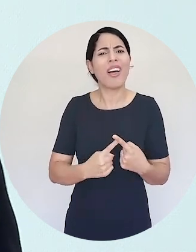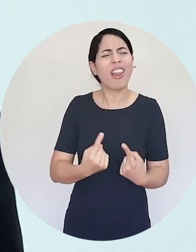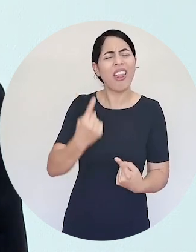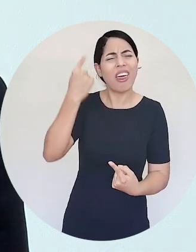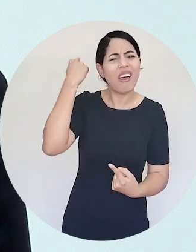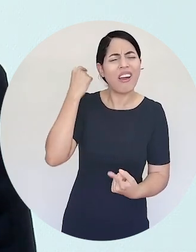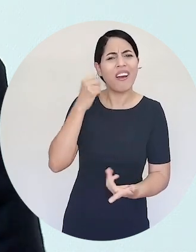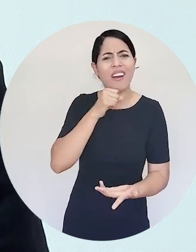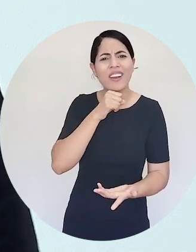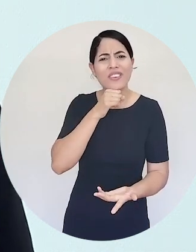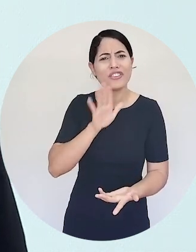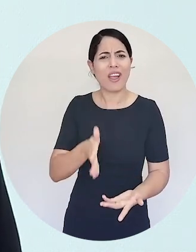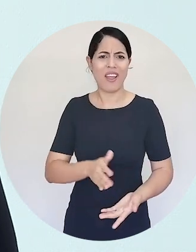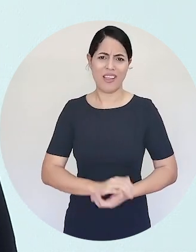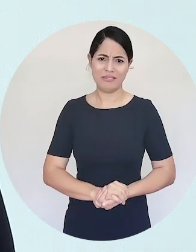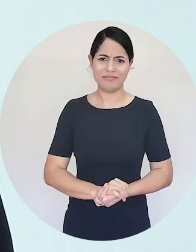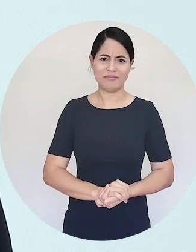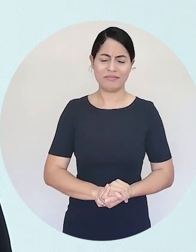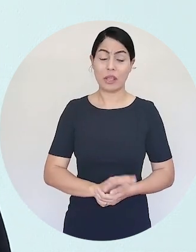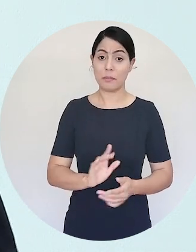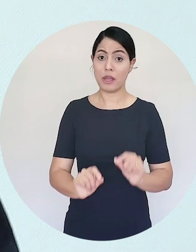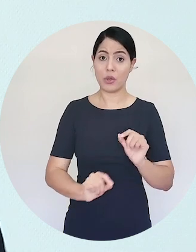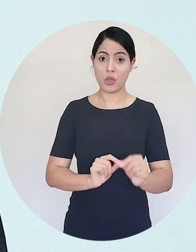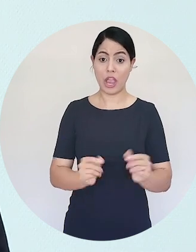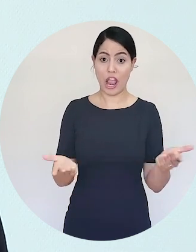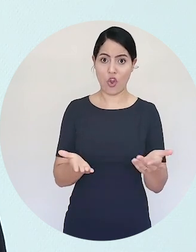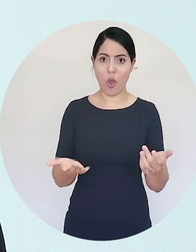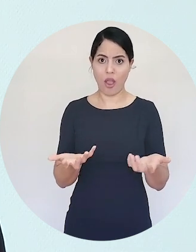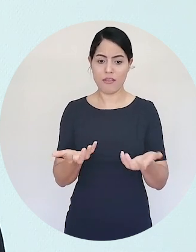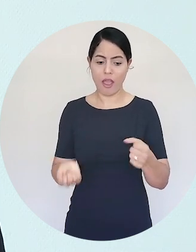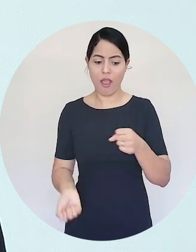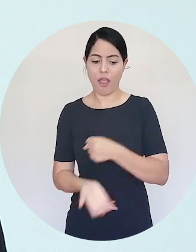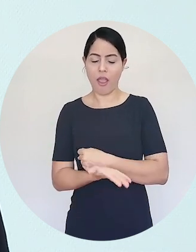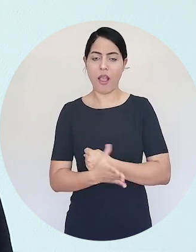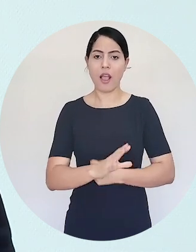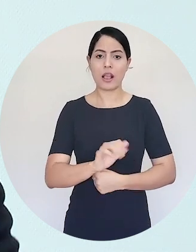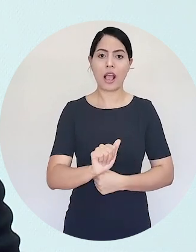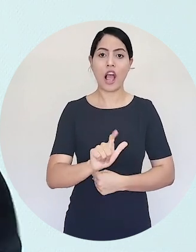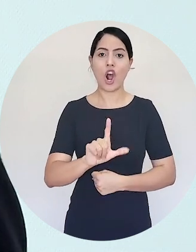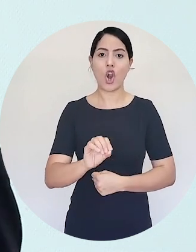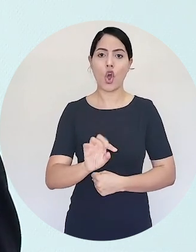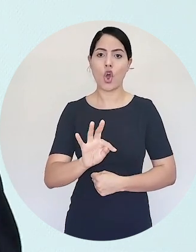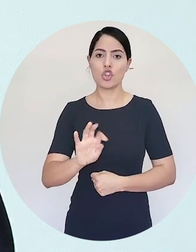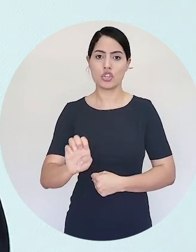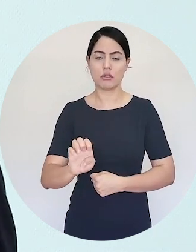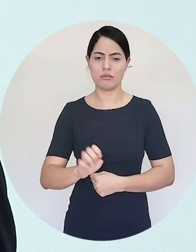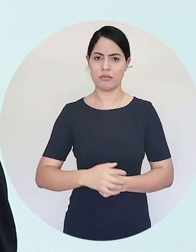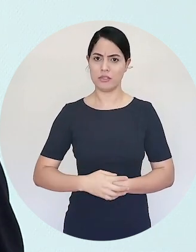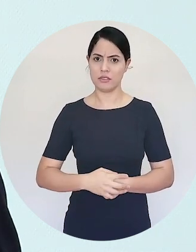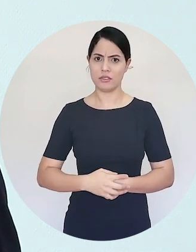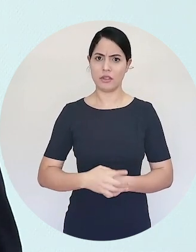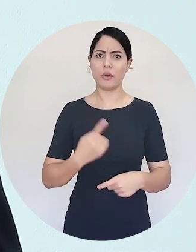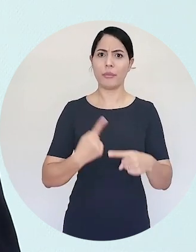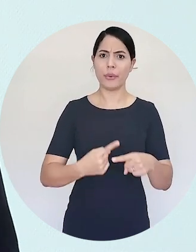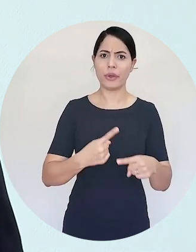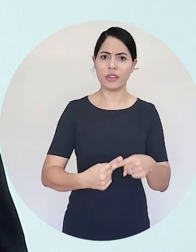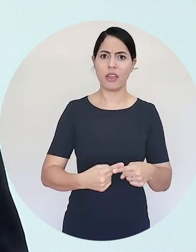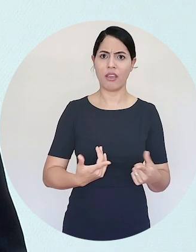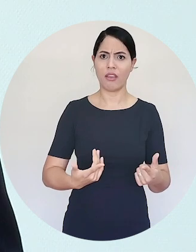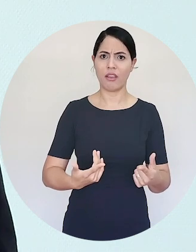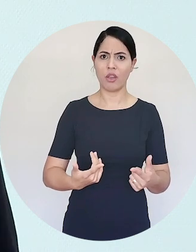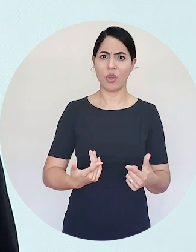agora? Para apoiar um programa que é indispensável e que merece nosso apoio, quer se dar um calote. O nome é esse,